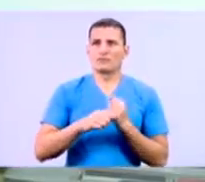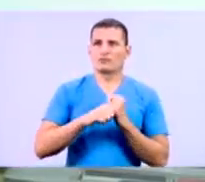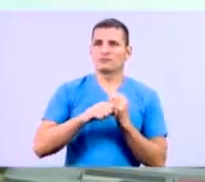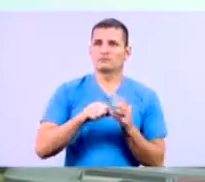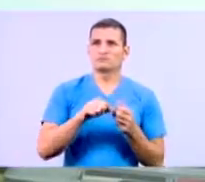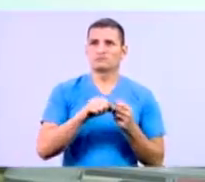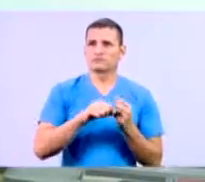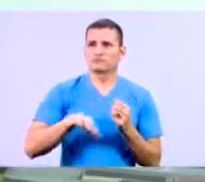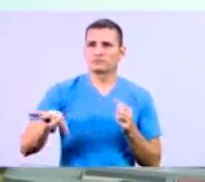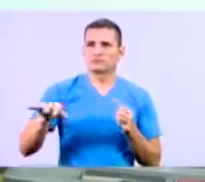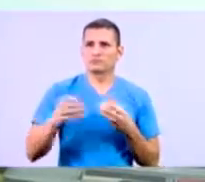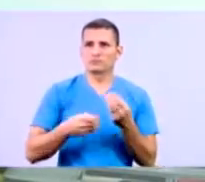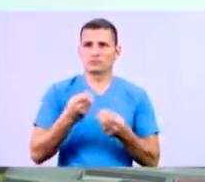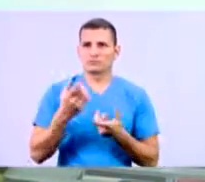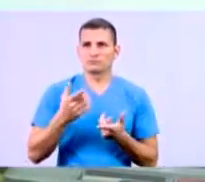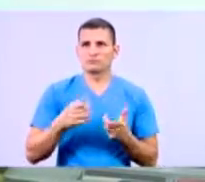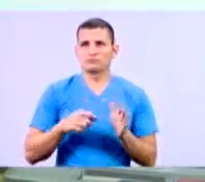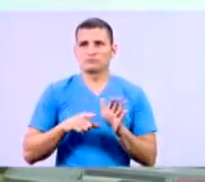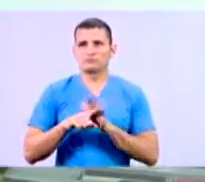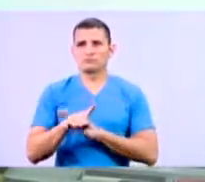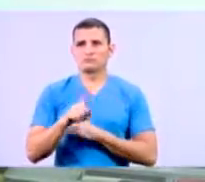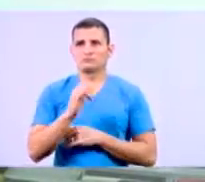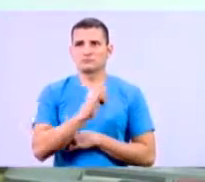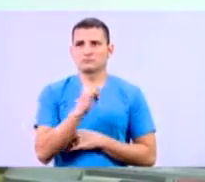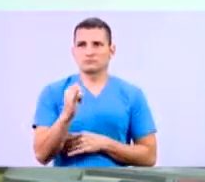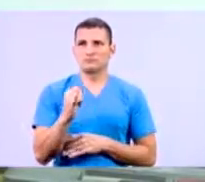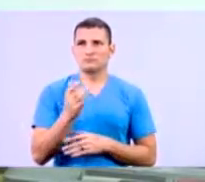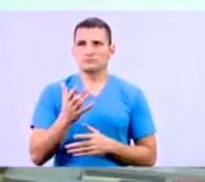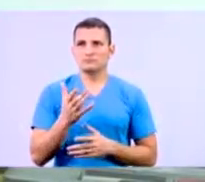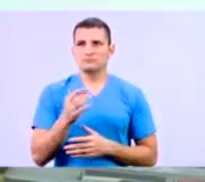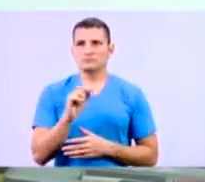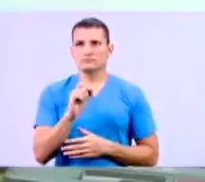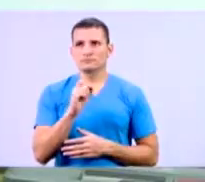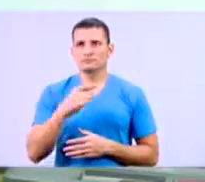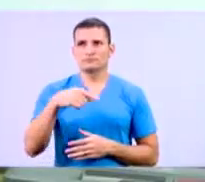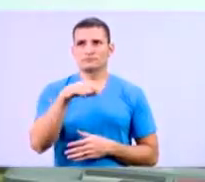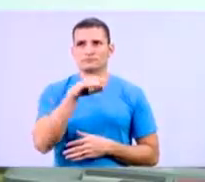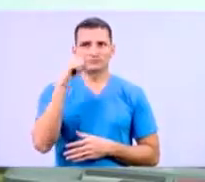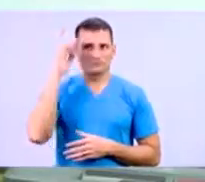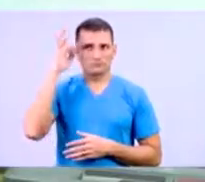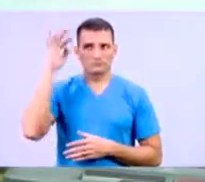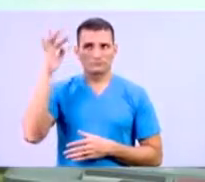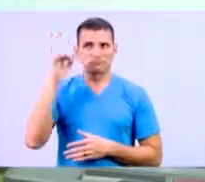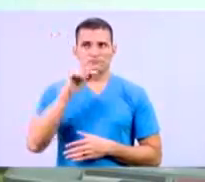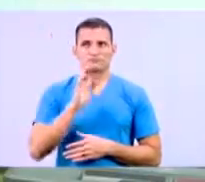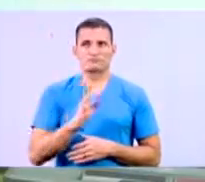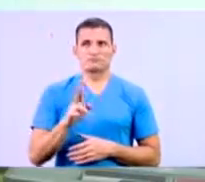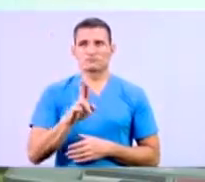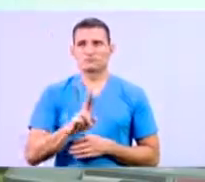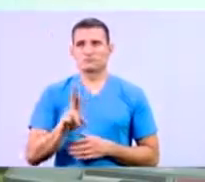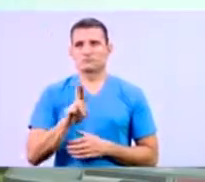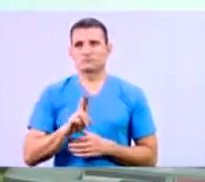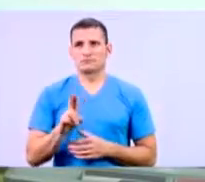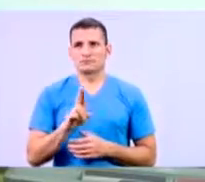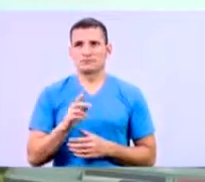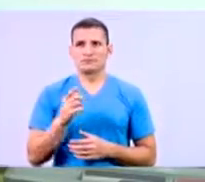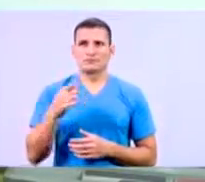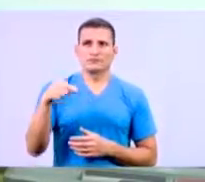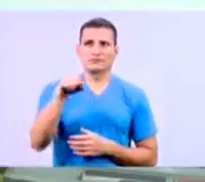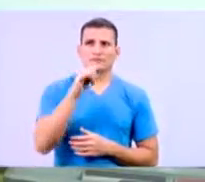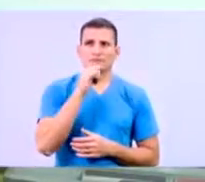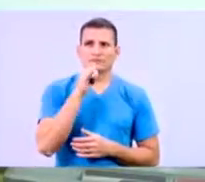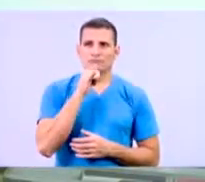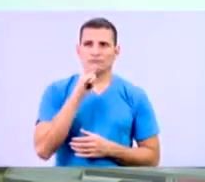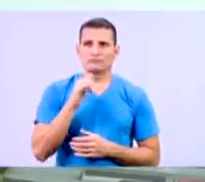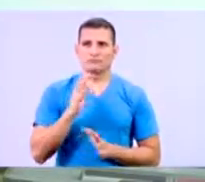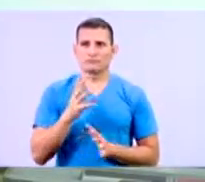veem. Pergunta aí para os tutores, né? O que eles imaginam que eles já usam, né? Vocês, por exemplo, em casa,